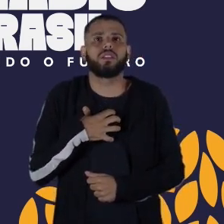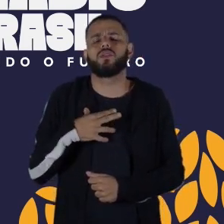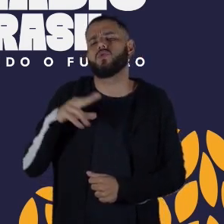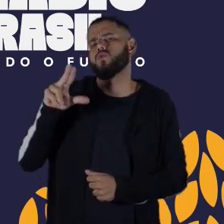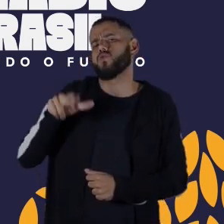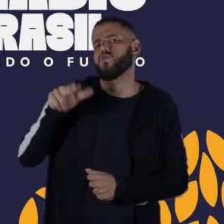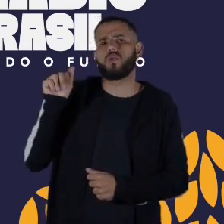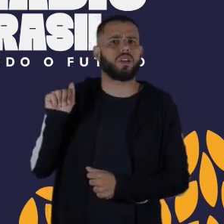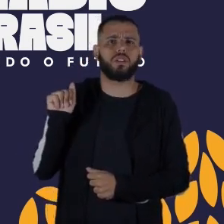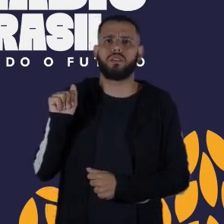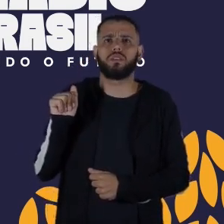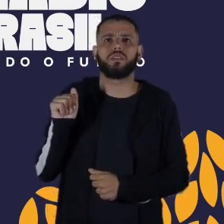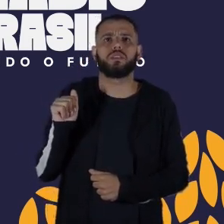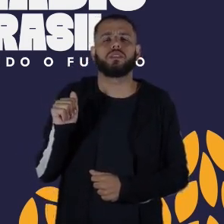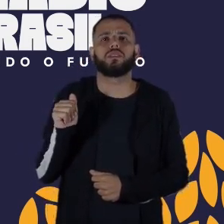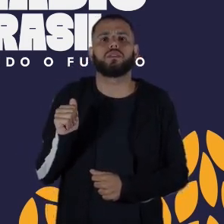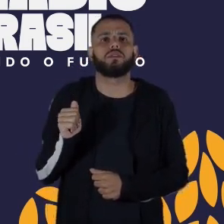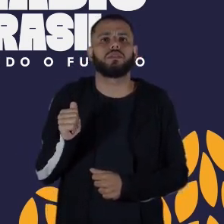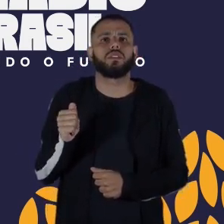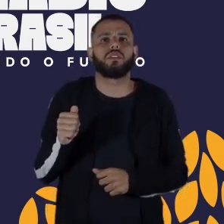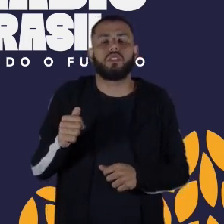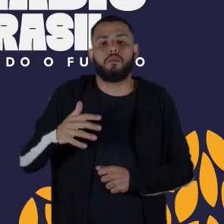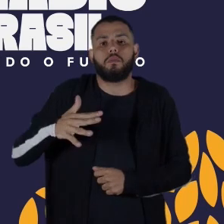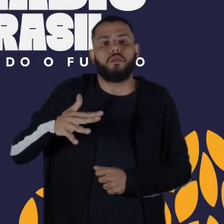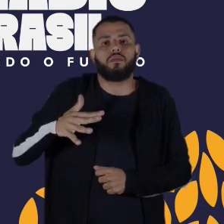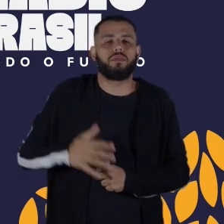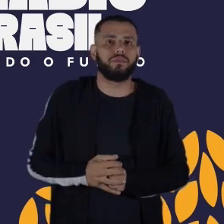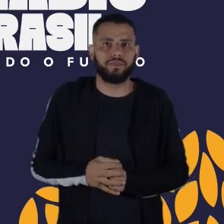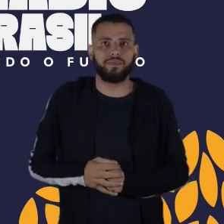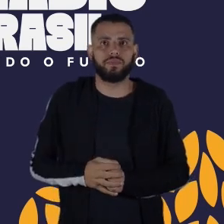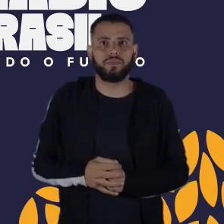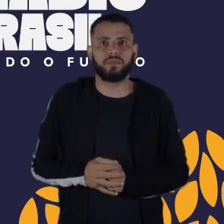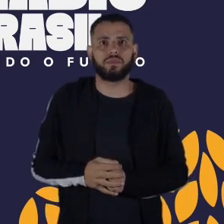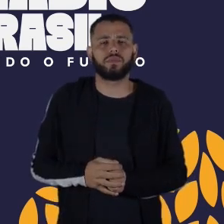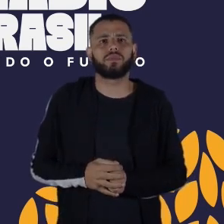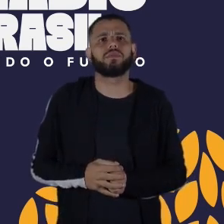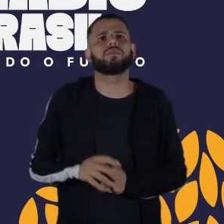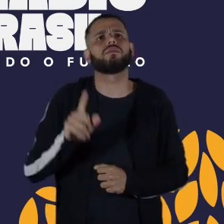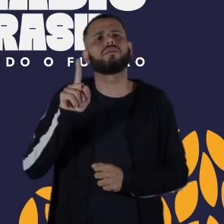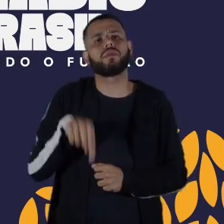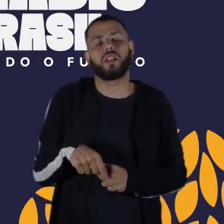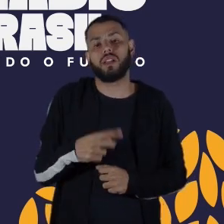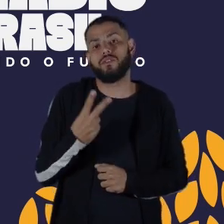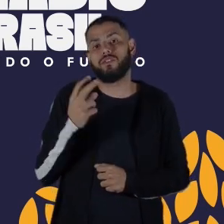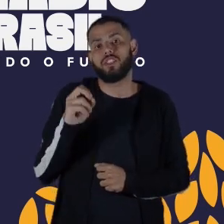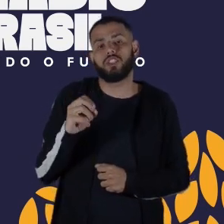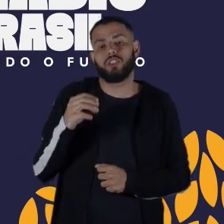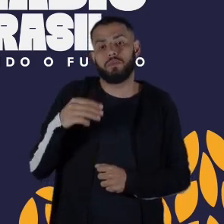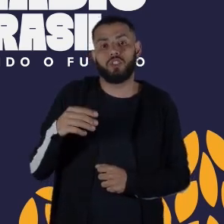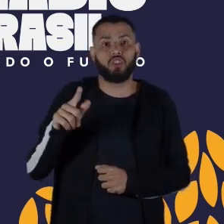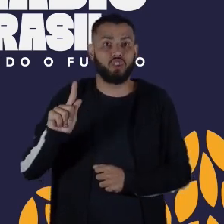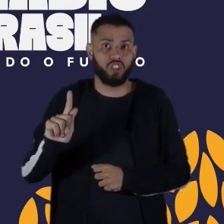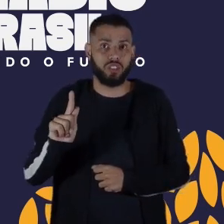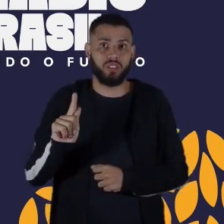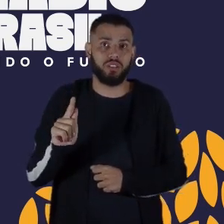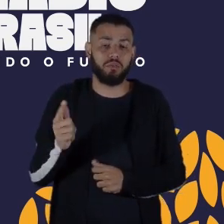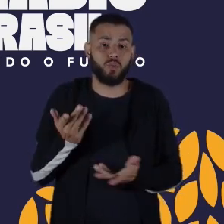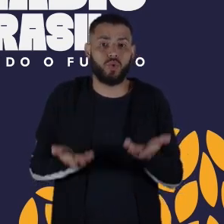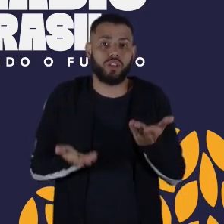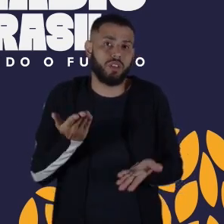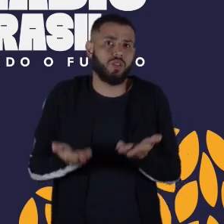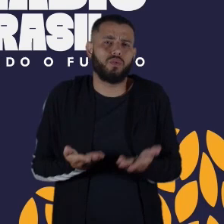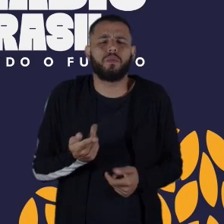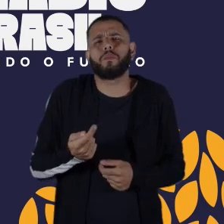nunca chegamos. Nem em epilepsia tampouco. É uma dosagem 20 miligramas por quilo é delirante, não